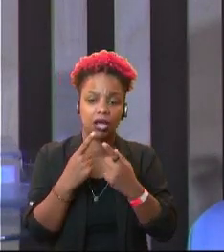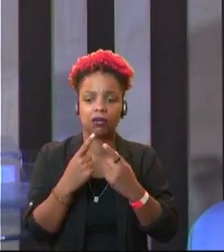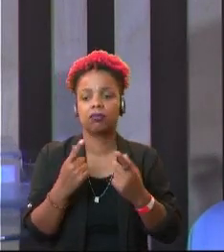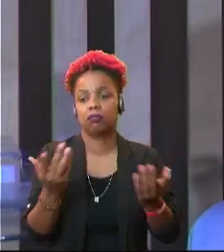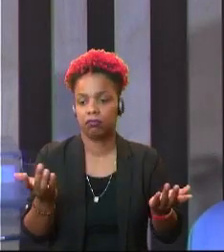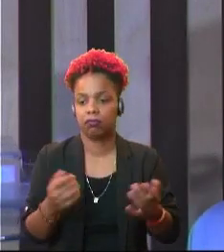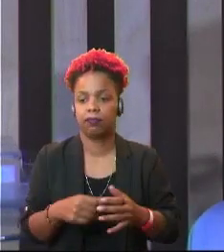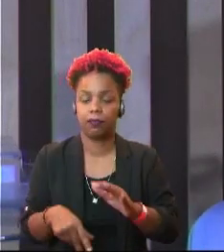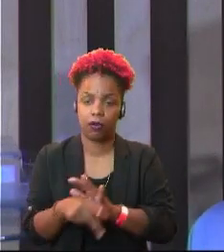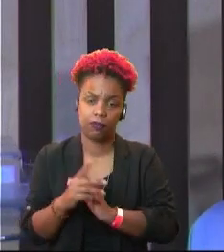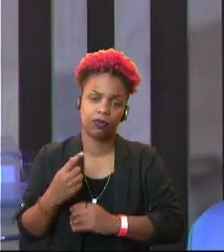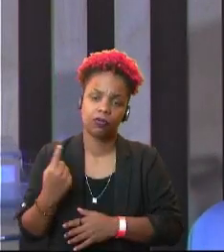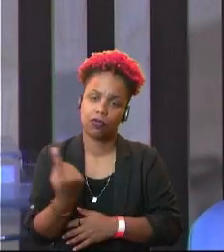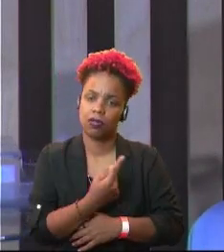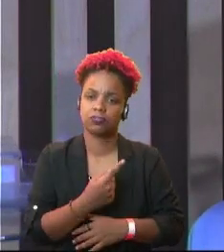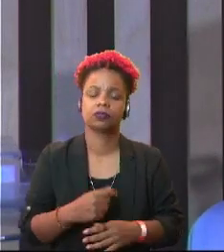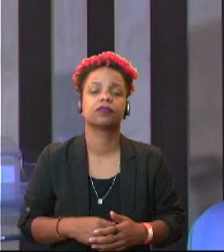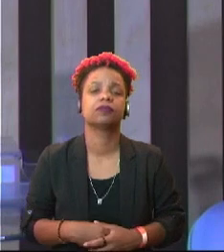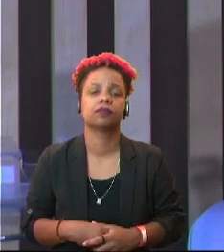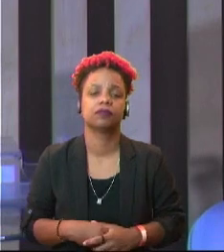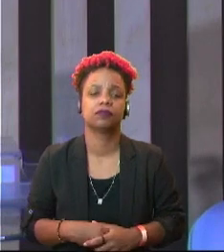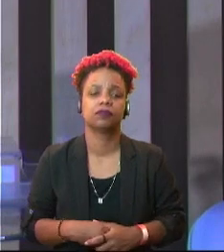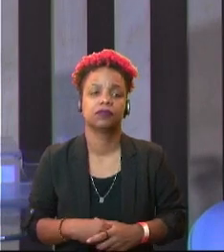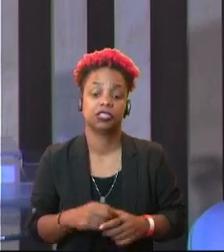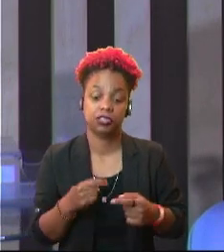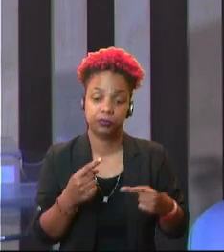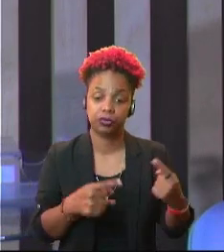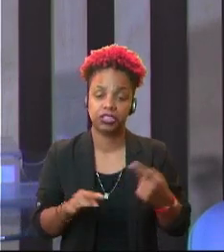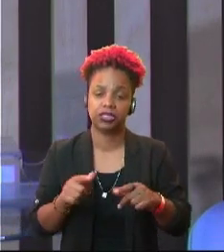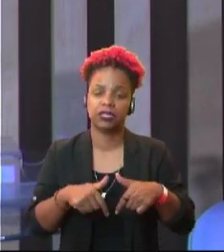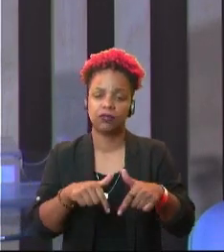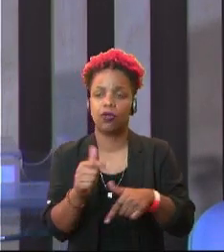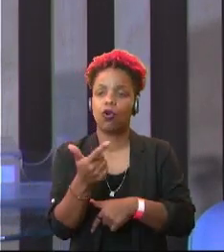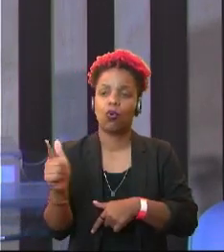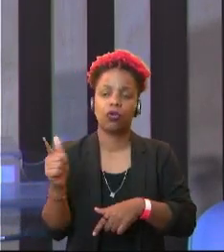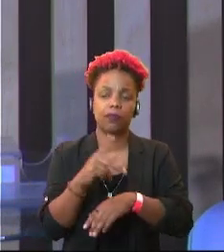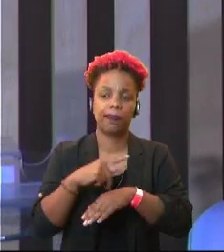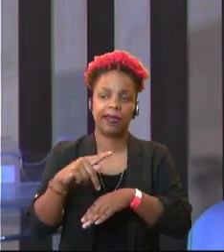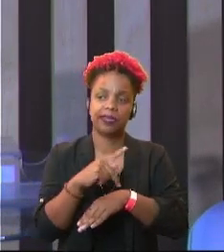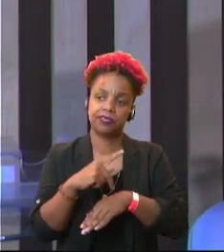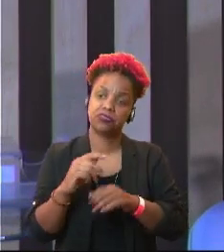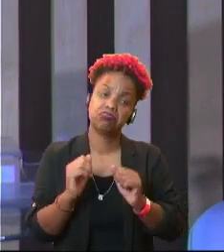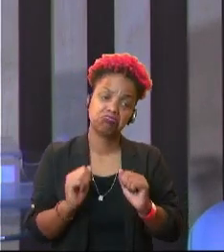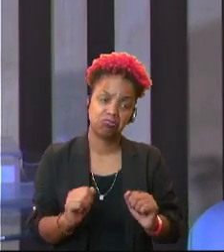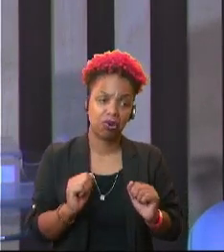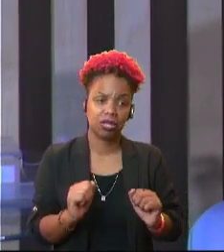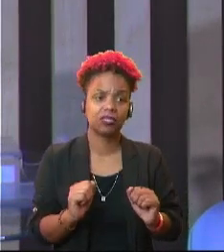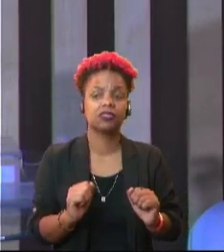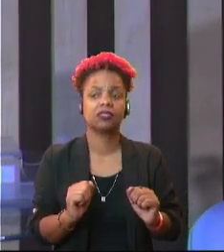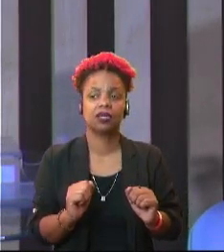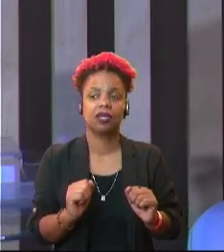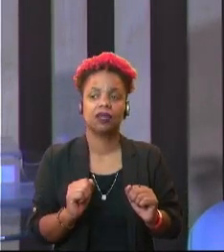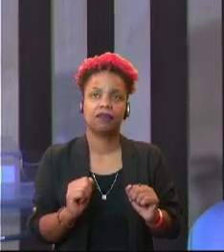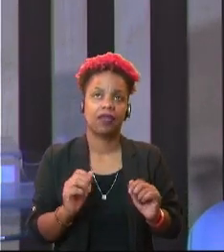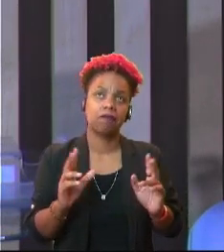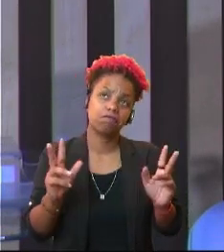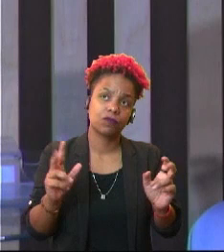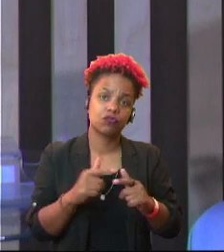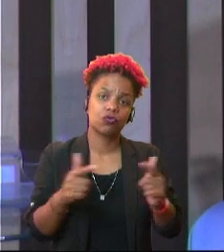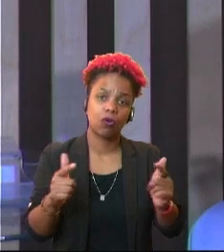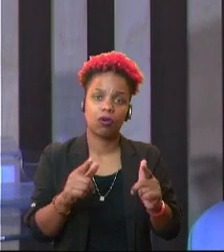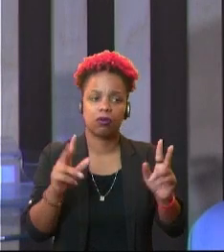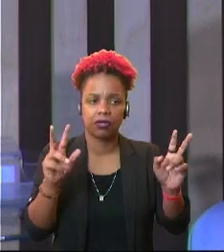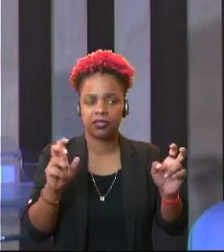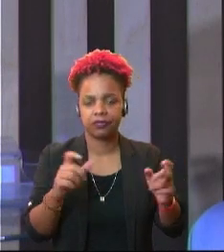instrumento, né? De política. Tem outros países que podem se dar o luxo, se vocês quiserem chamar de luxo,